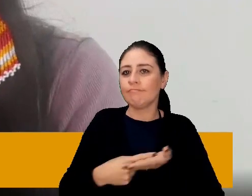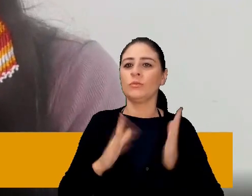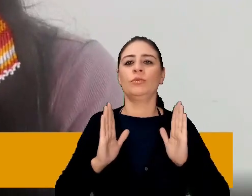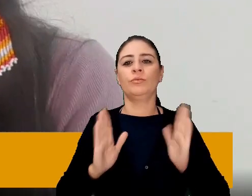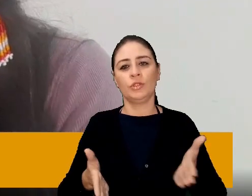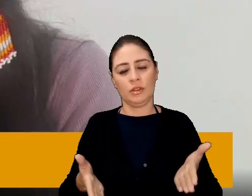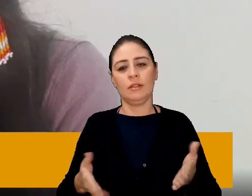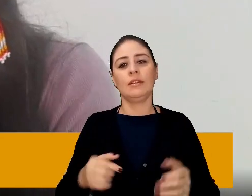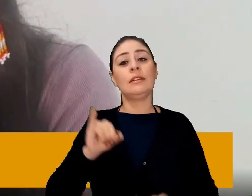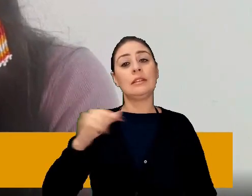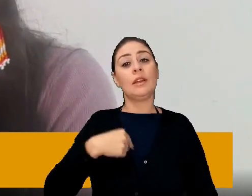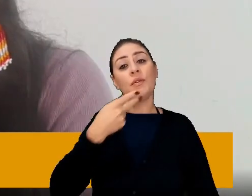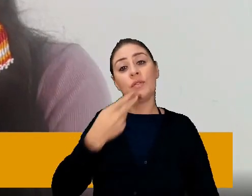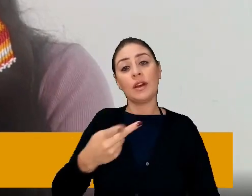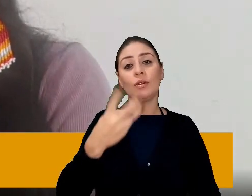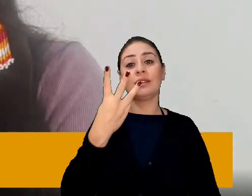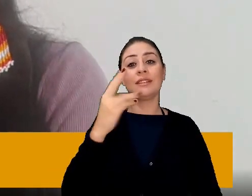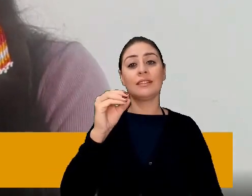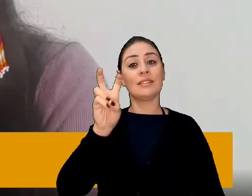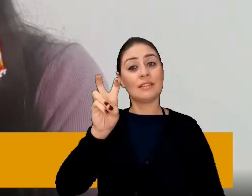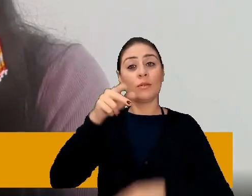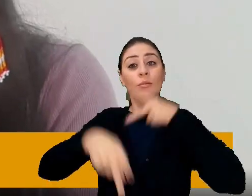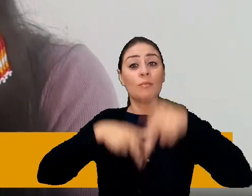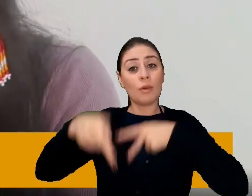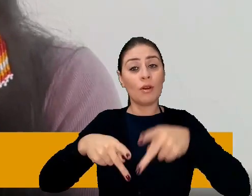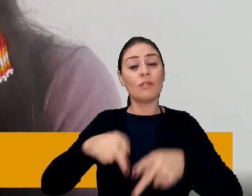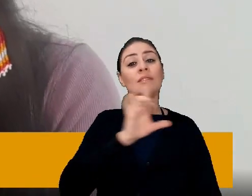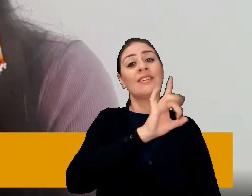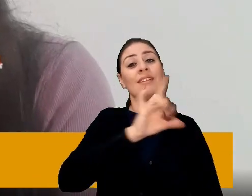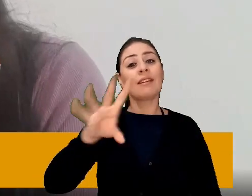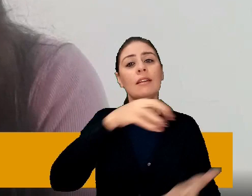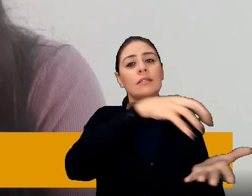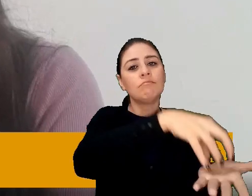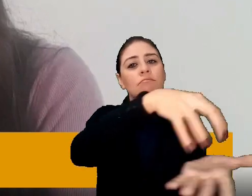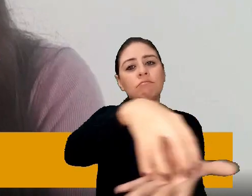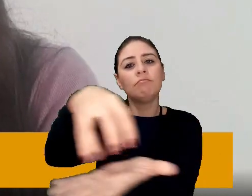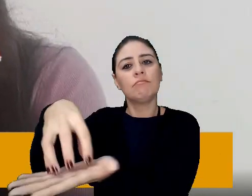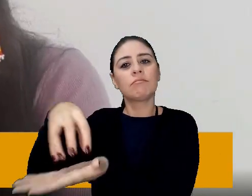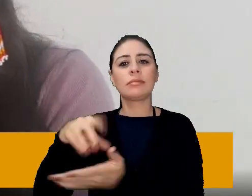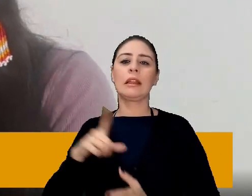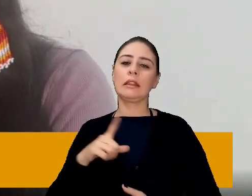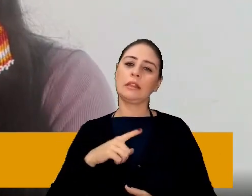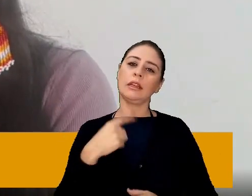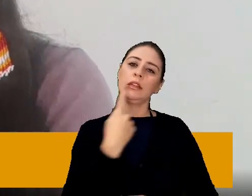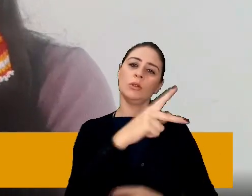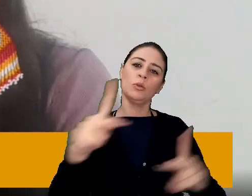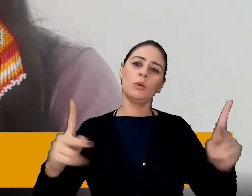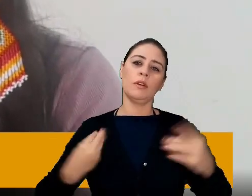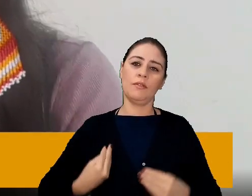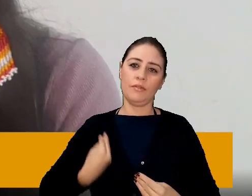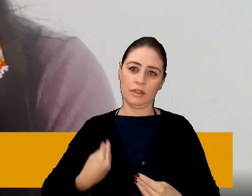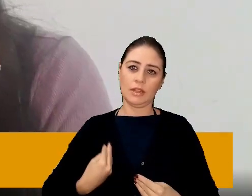acordo. E quando eu falo de 305 povos, cada aldeia tem a sua realidade. Então, o